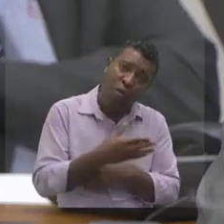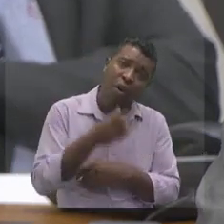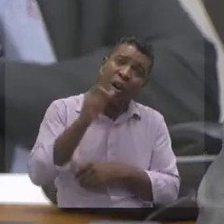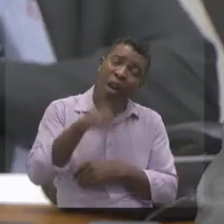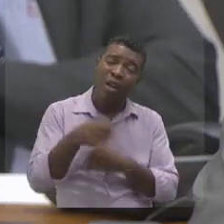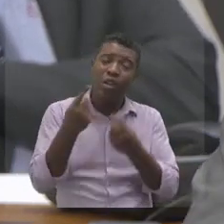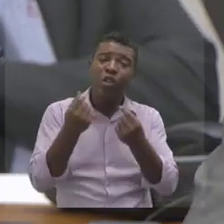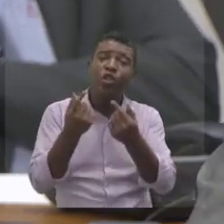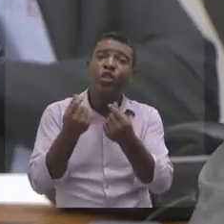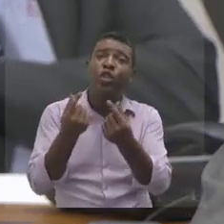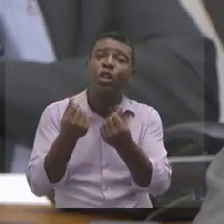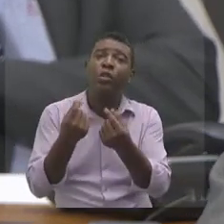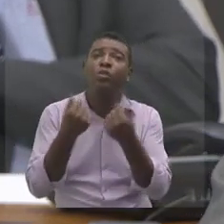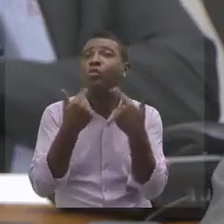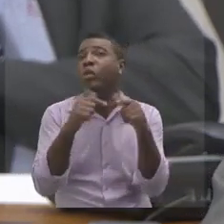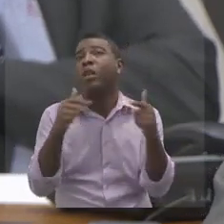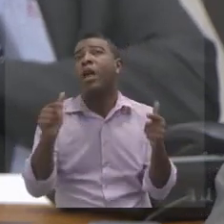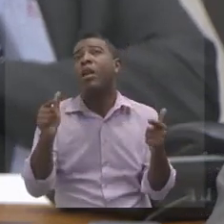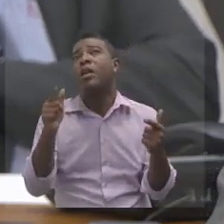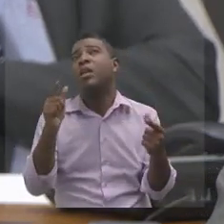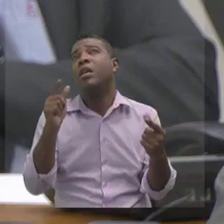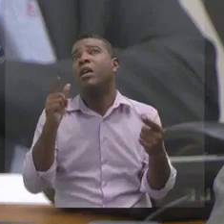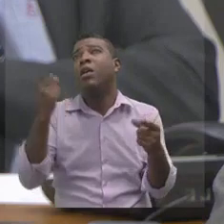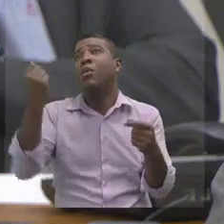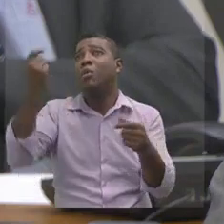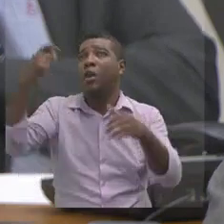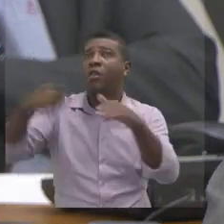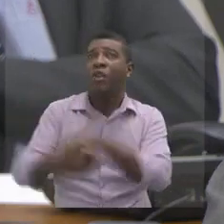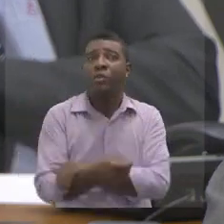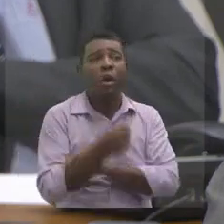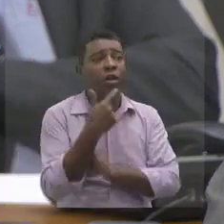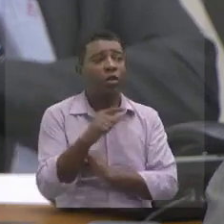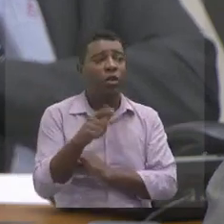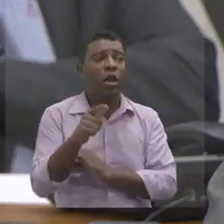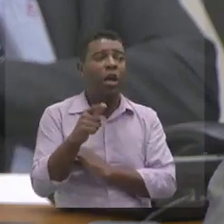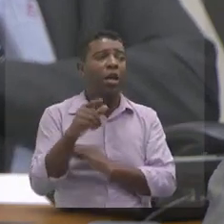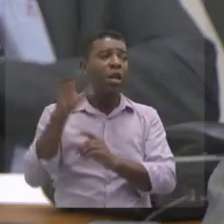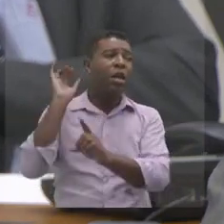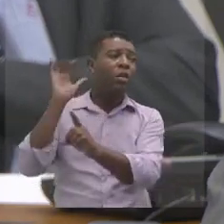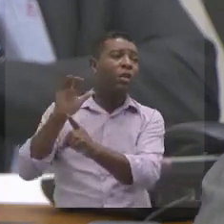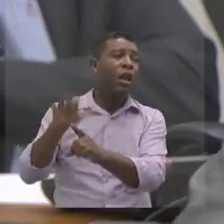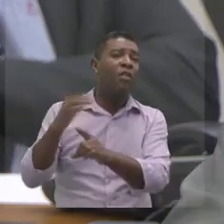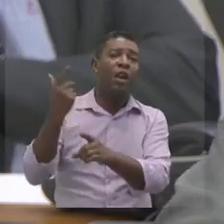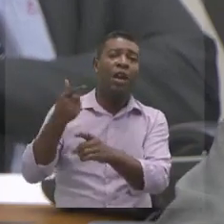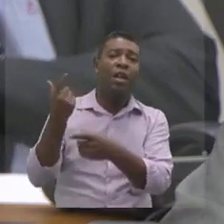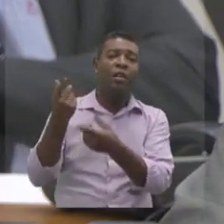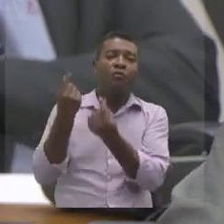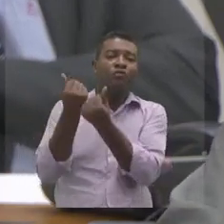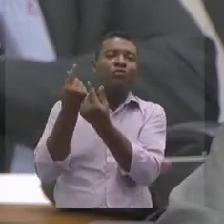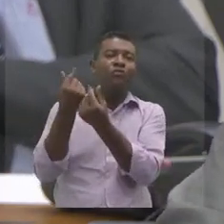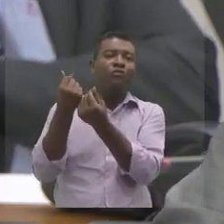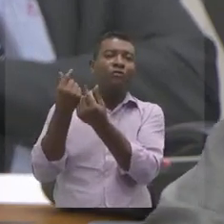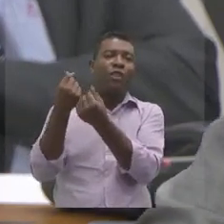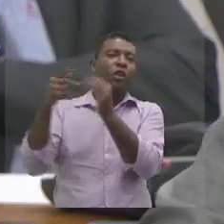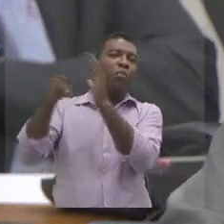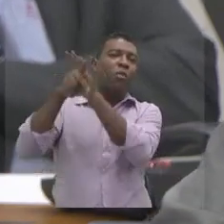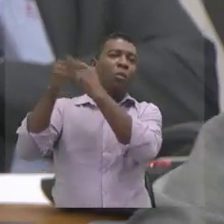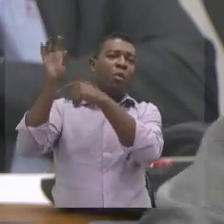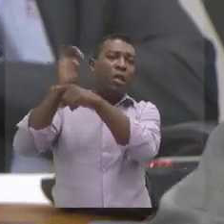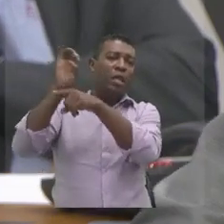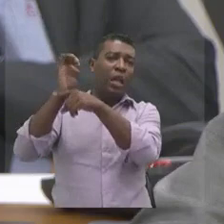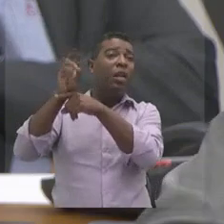tem um investimento que não tem impacto no tesouro Estadual que traria muitos benefícios